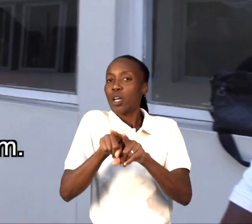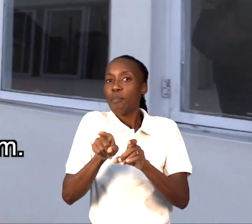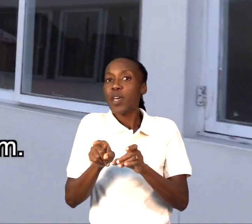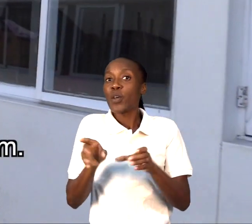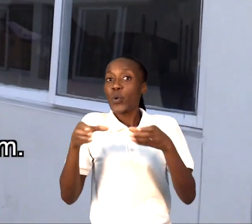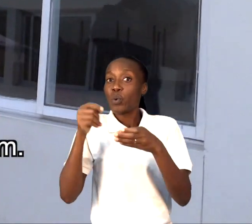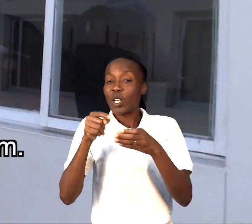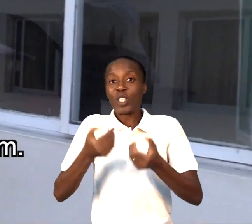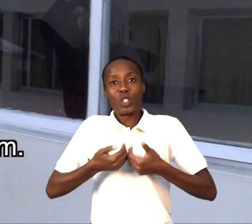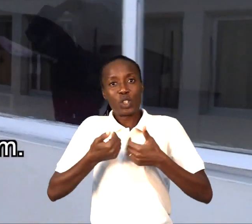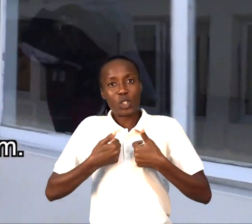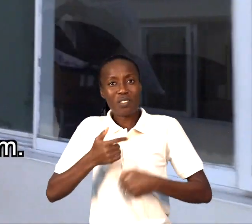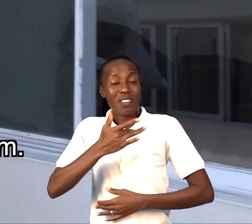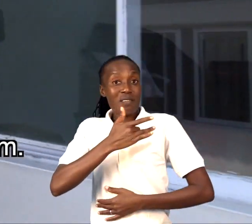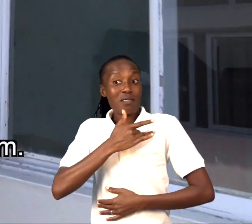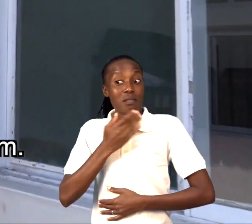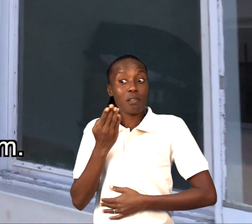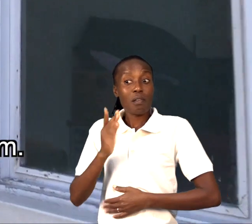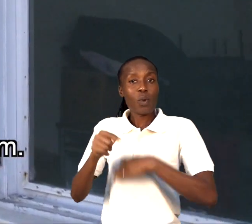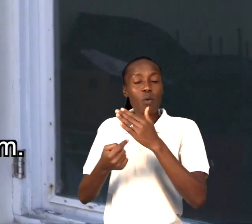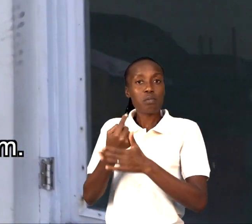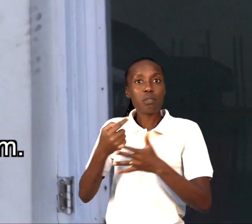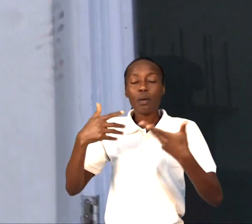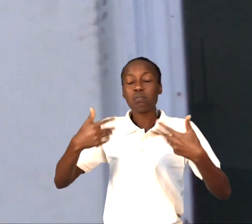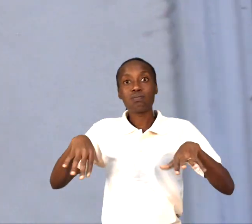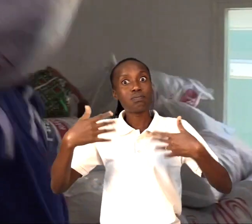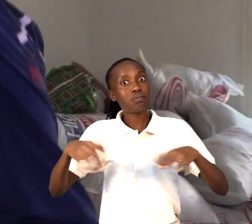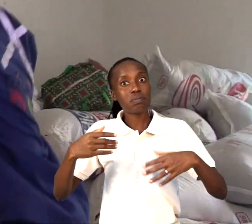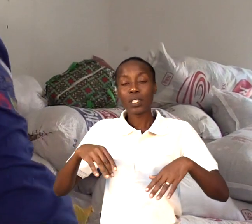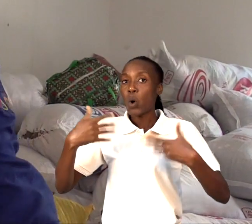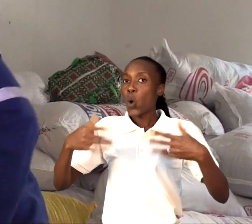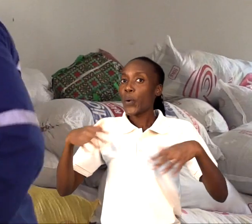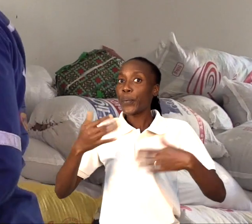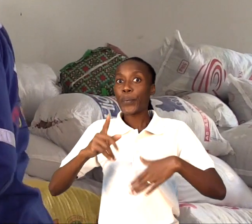os demais jovens que se sensibilizaram com a causa.